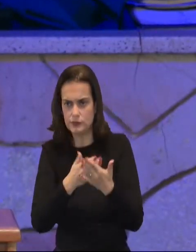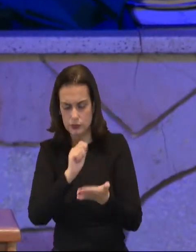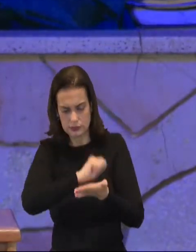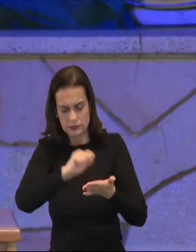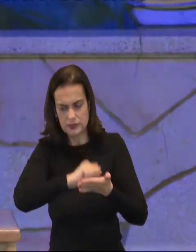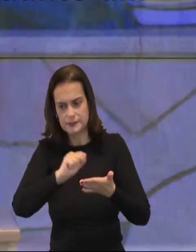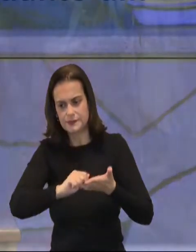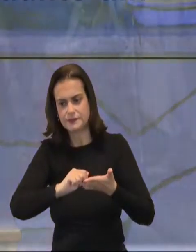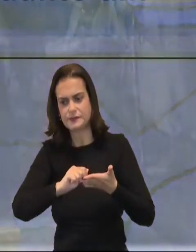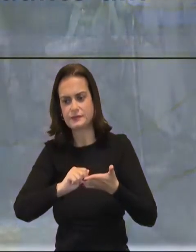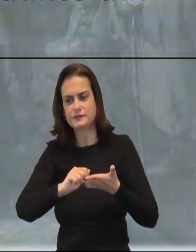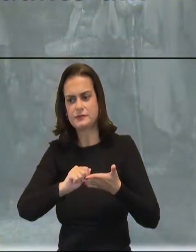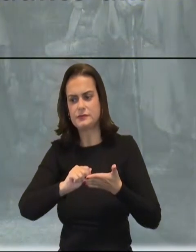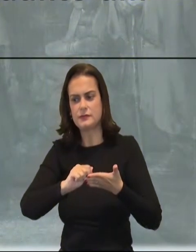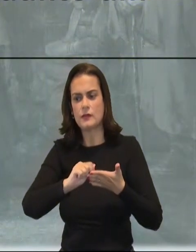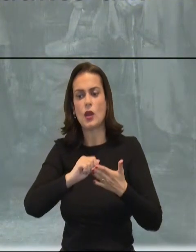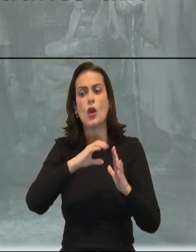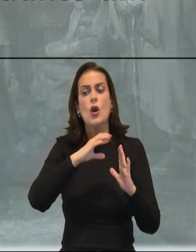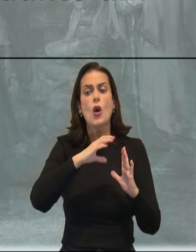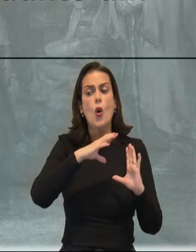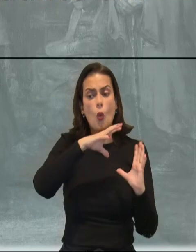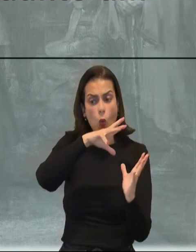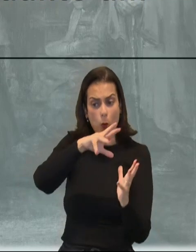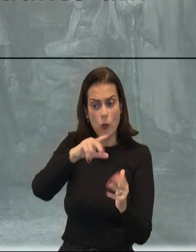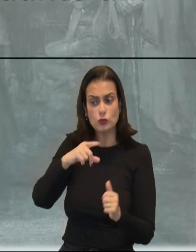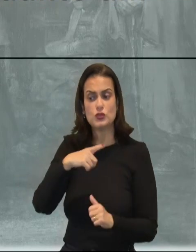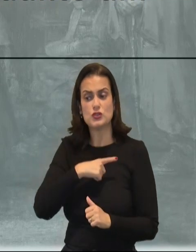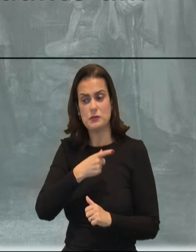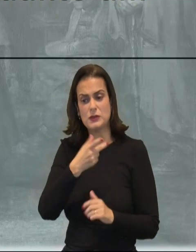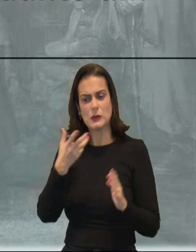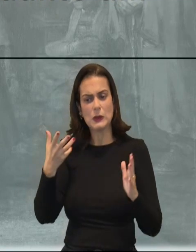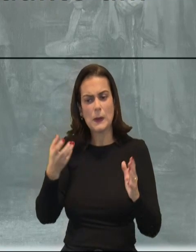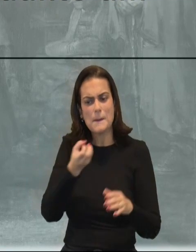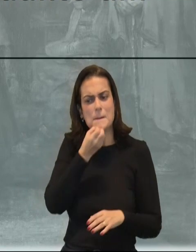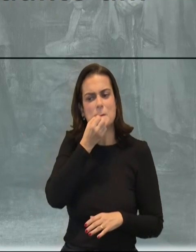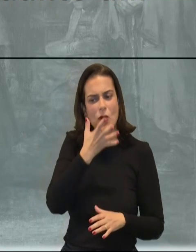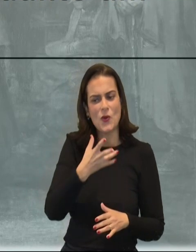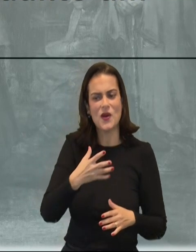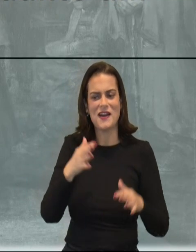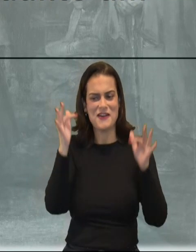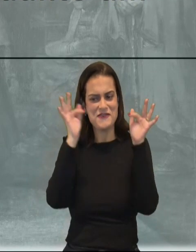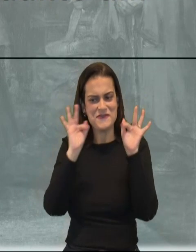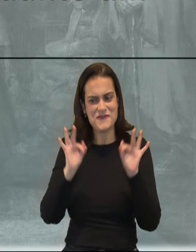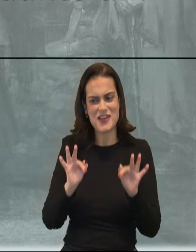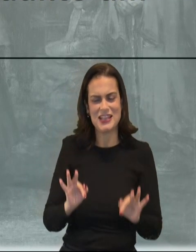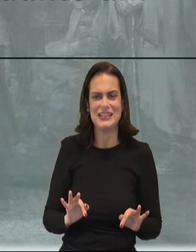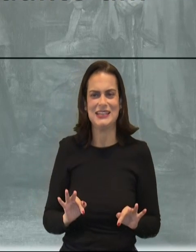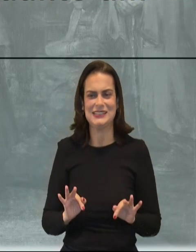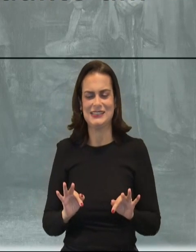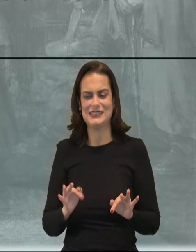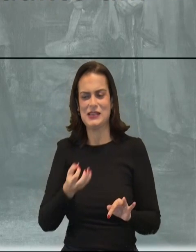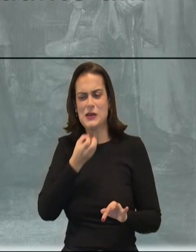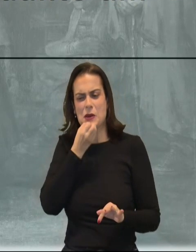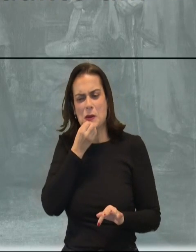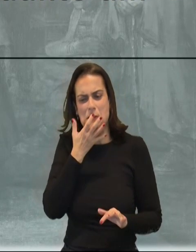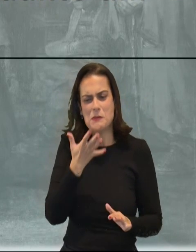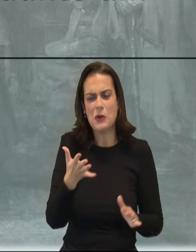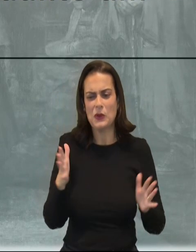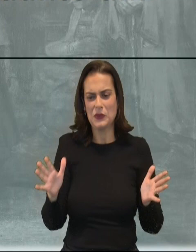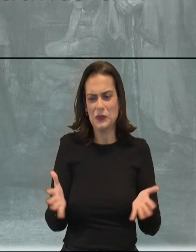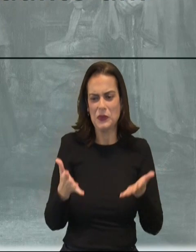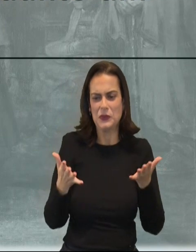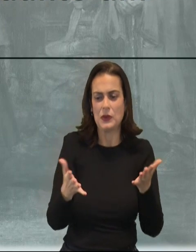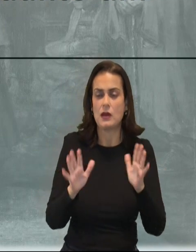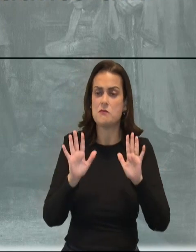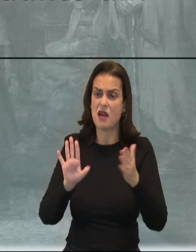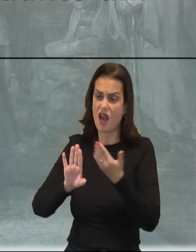muito dessa frase dele. Ele diz que um mundo de pessoas agradáveis, contentes com a sua própria